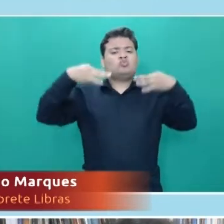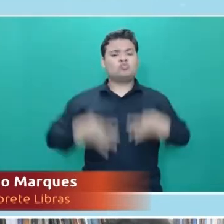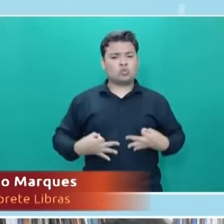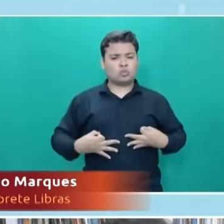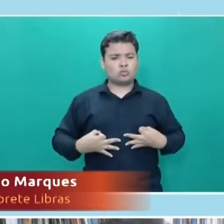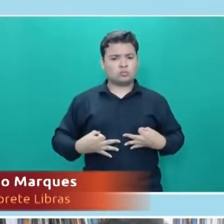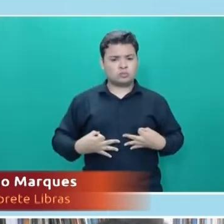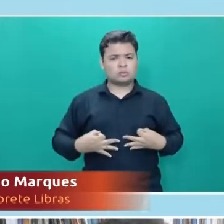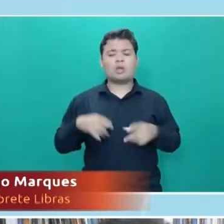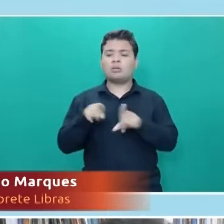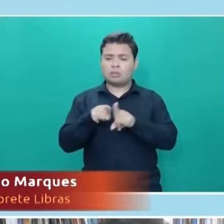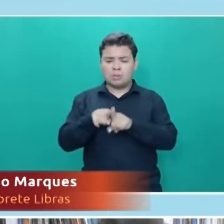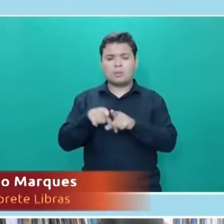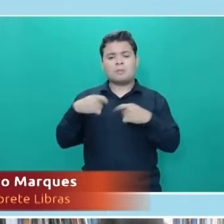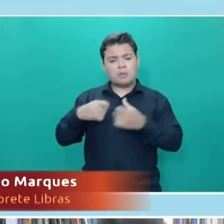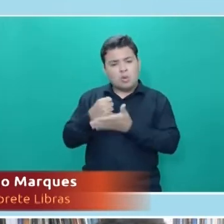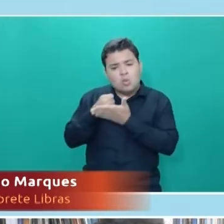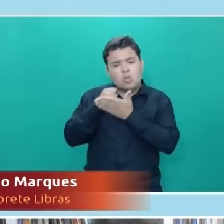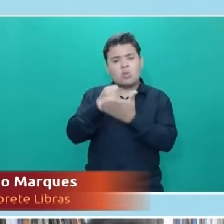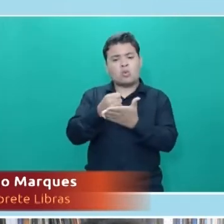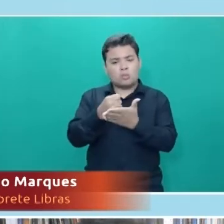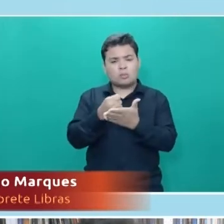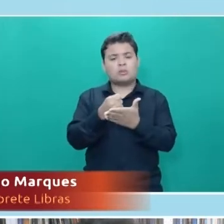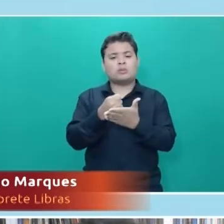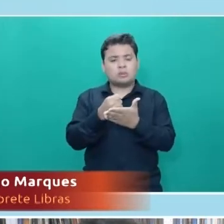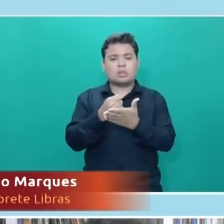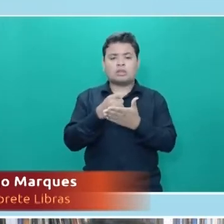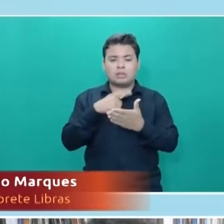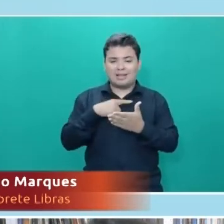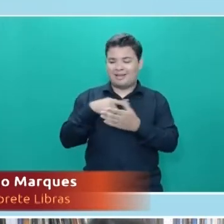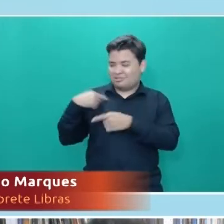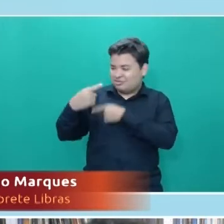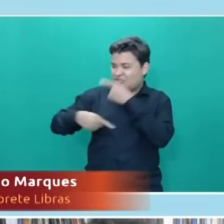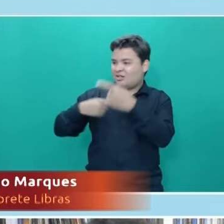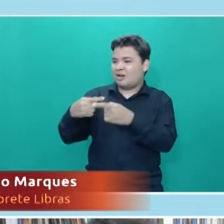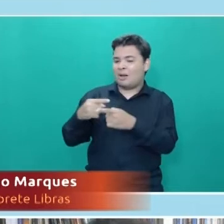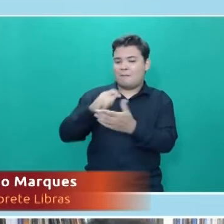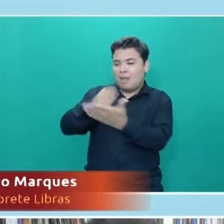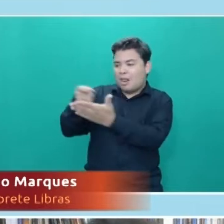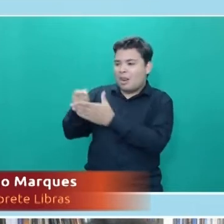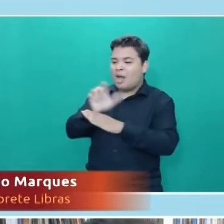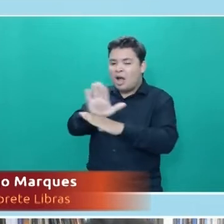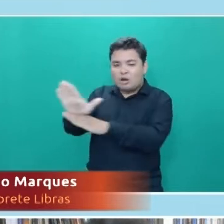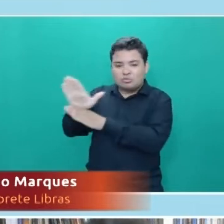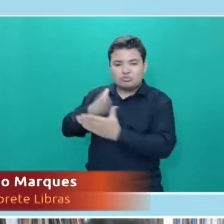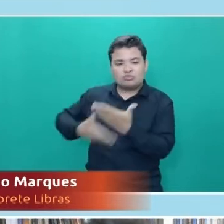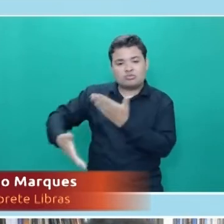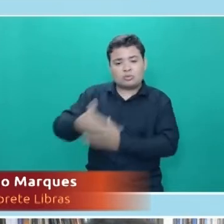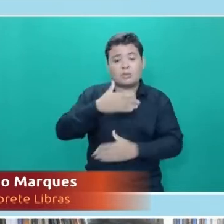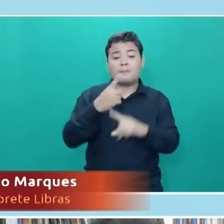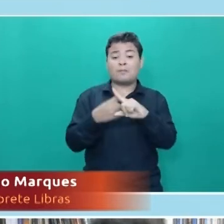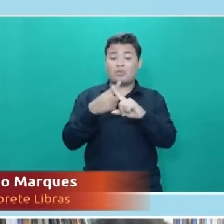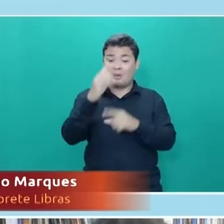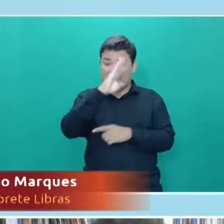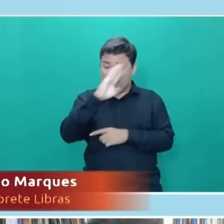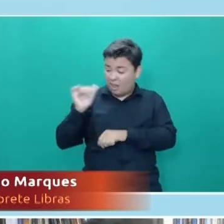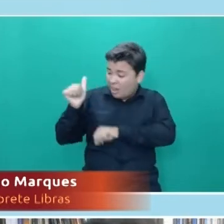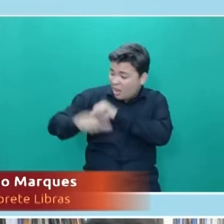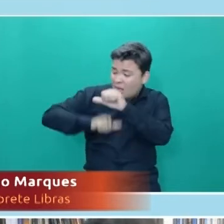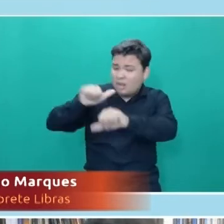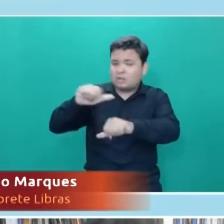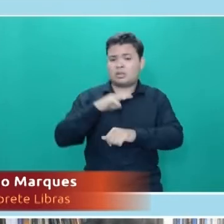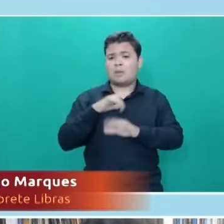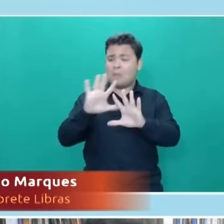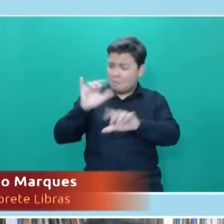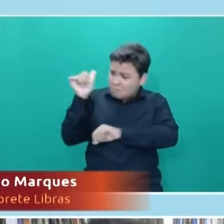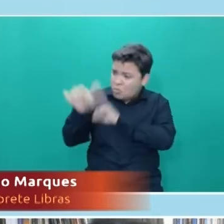contribui com a manutenção desse pacto geracional, porque o Brasil está mudando muito e precisa mudar para melhor,